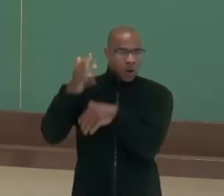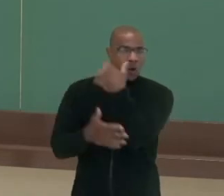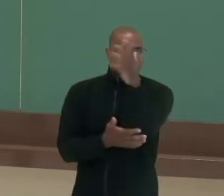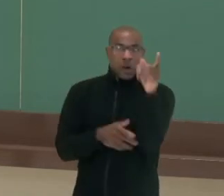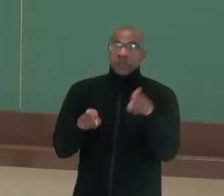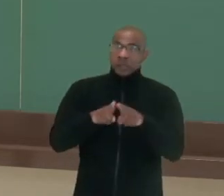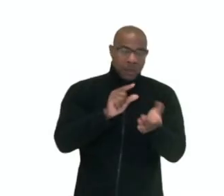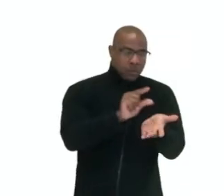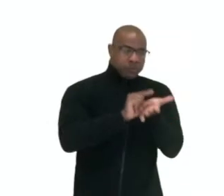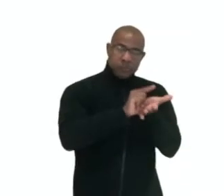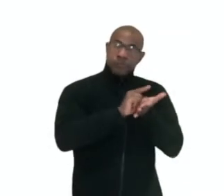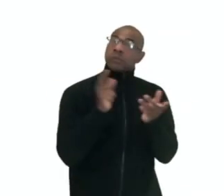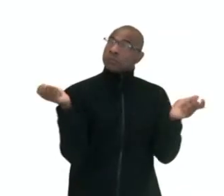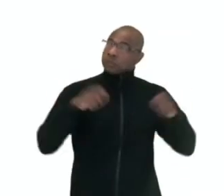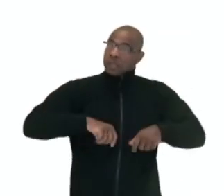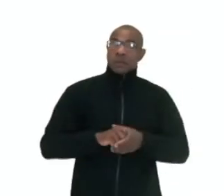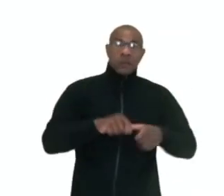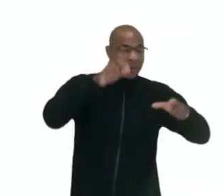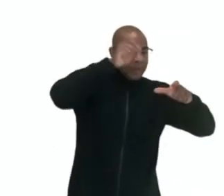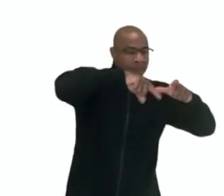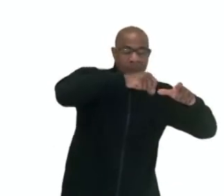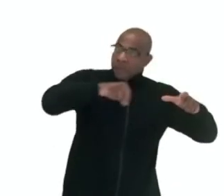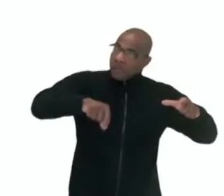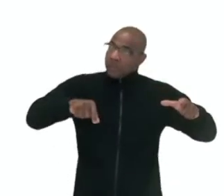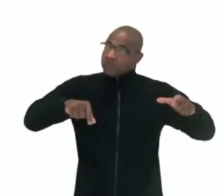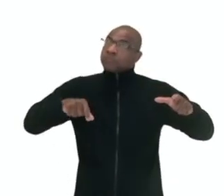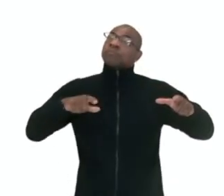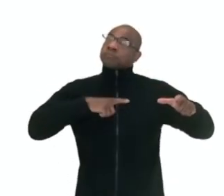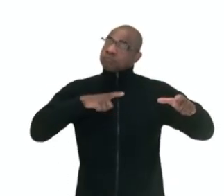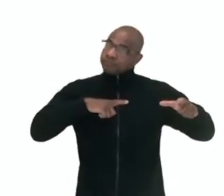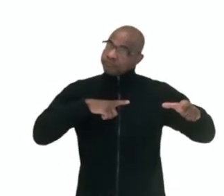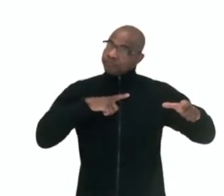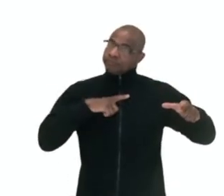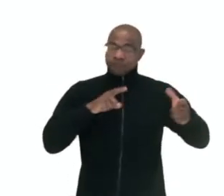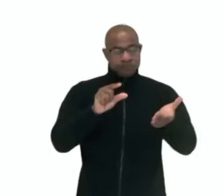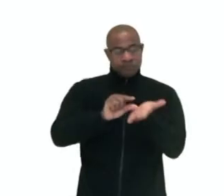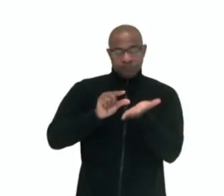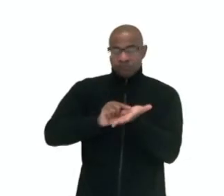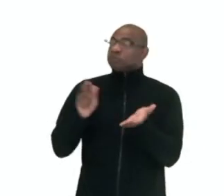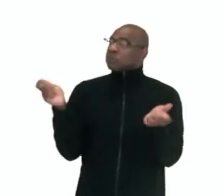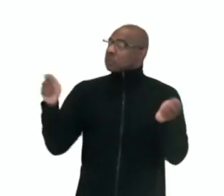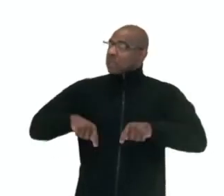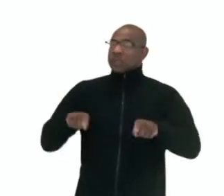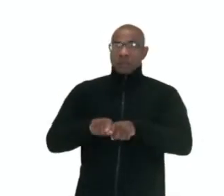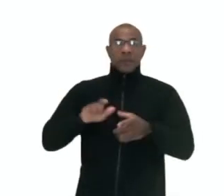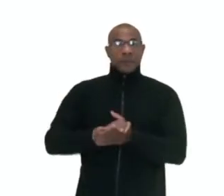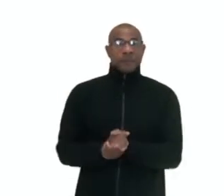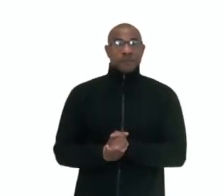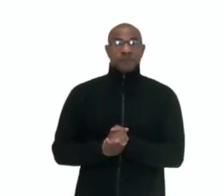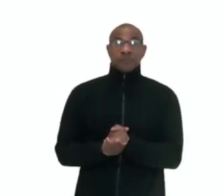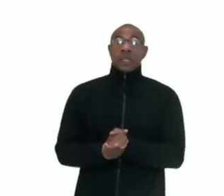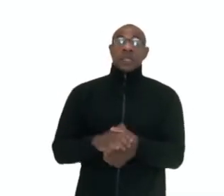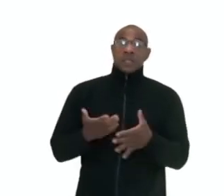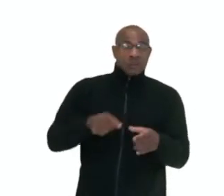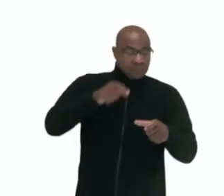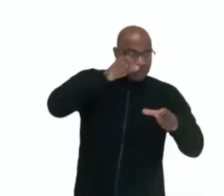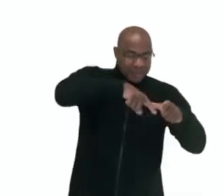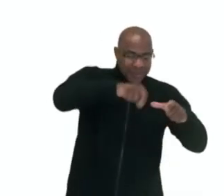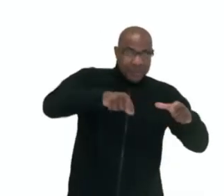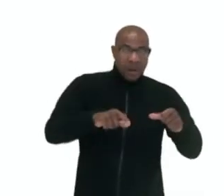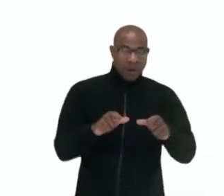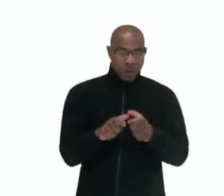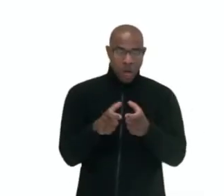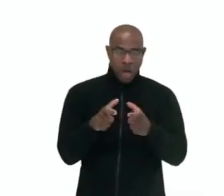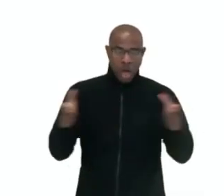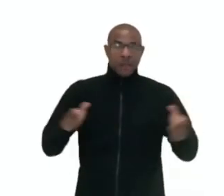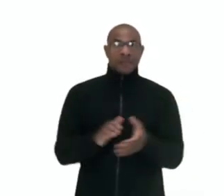O plantio pode resultar em um rendimento. O mercado dos subprodutos da espécie é crescente. Repare que o